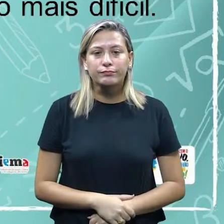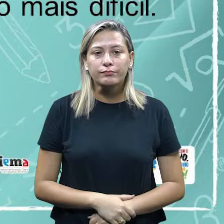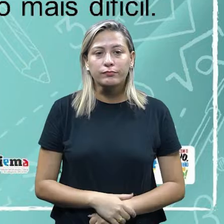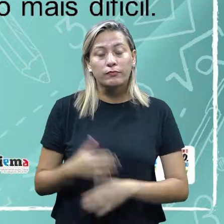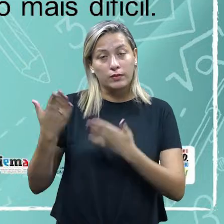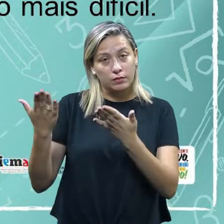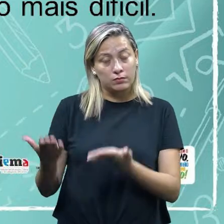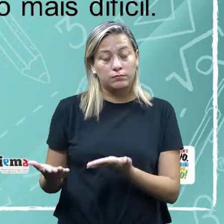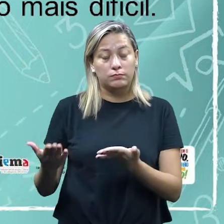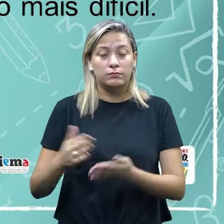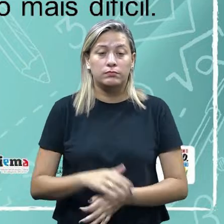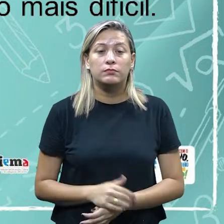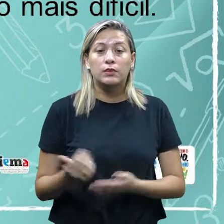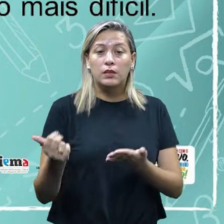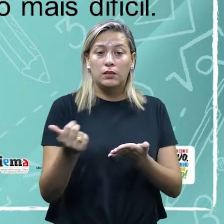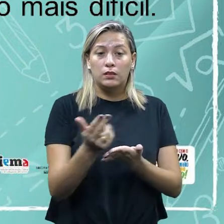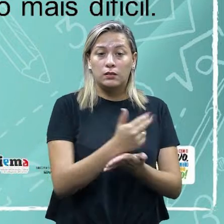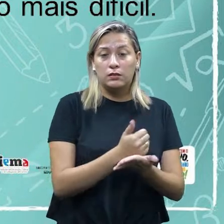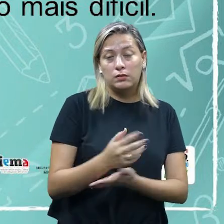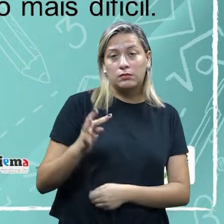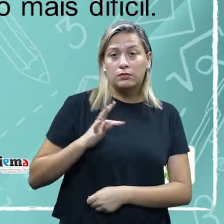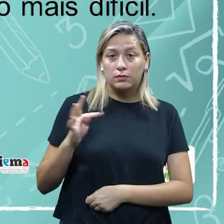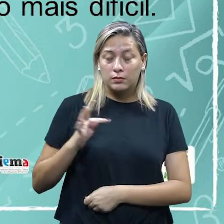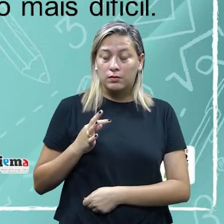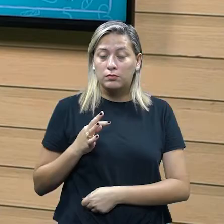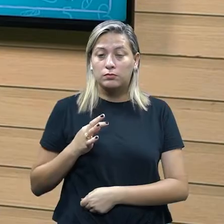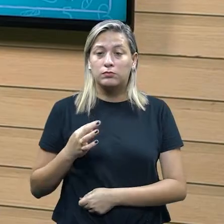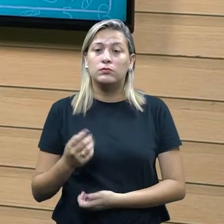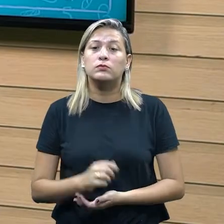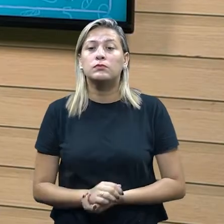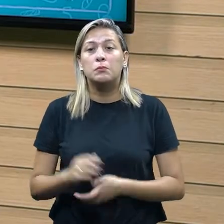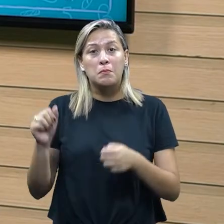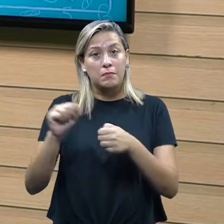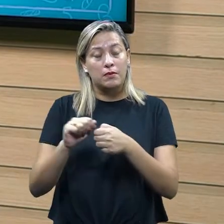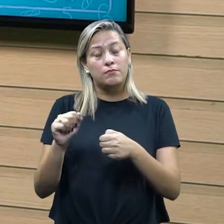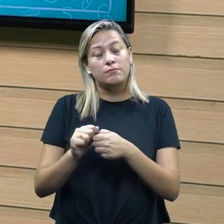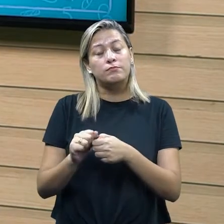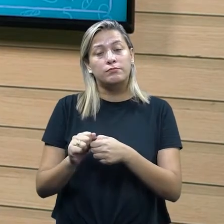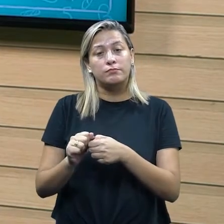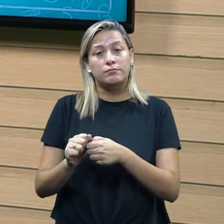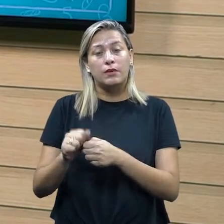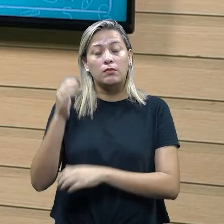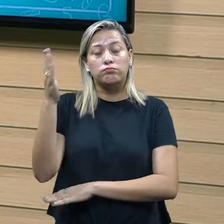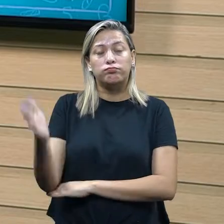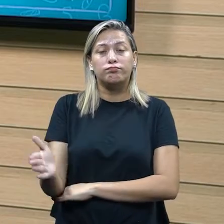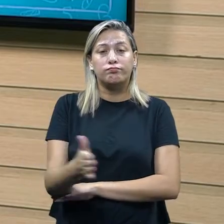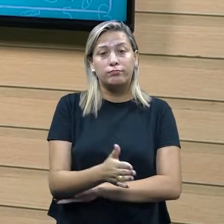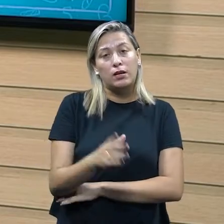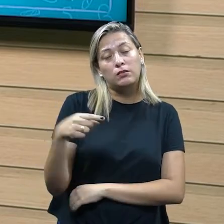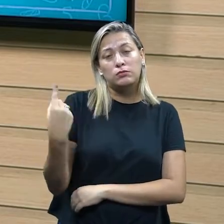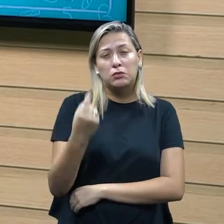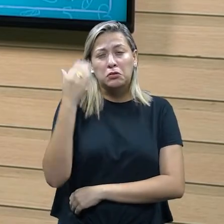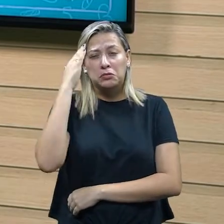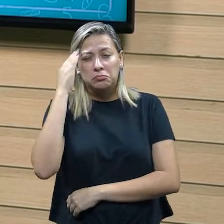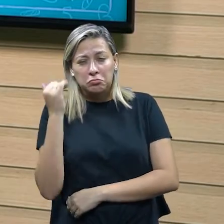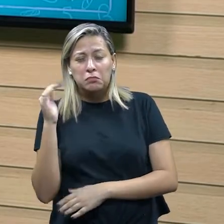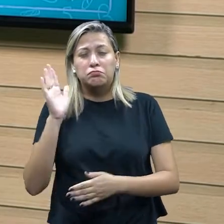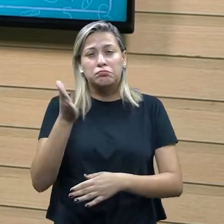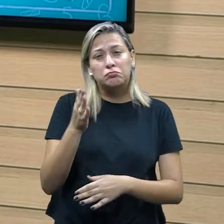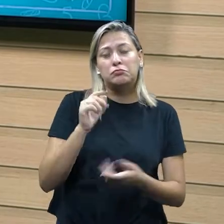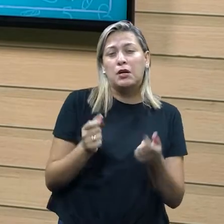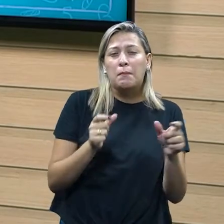Então, desenho técnico no desenvolvimento de máquinas. Então a gente sabe que o desenho técnico, além do desenvolvimento de peças,